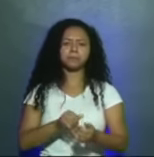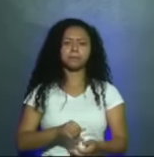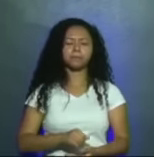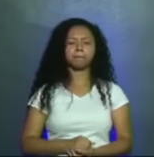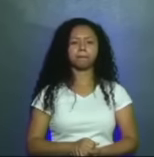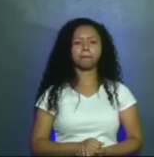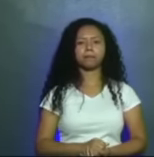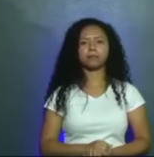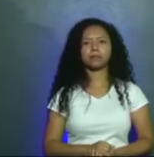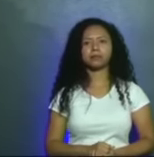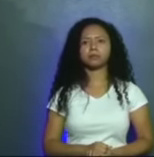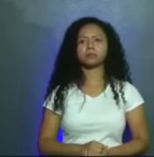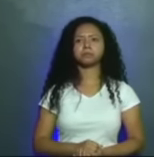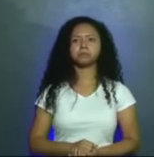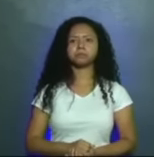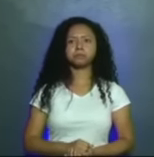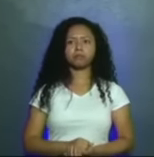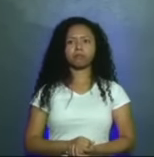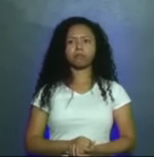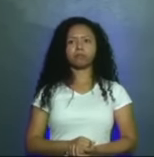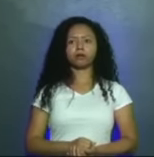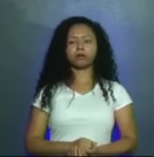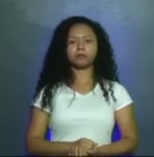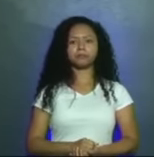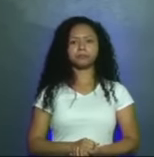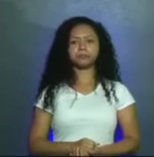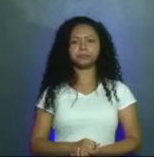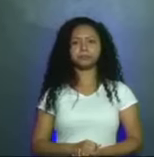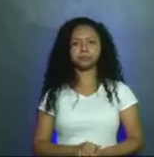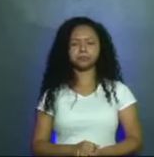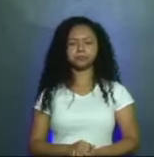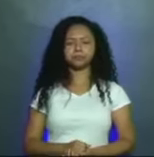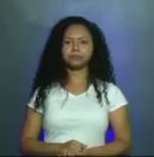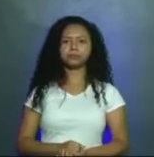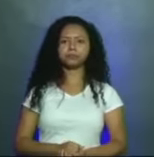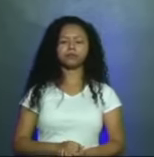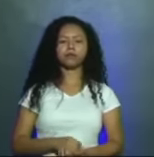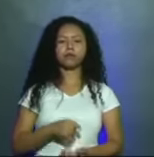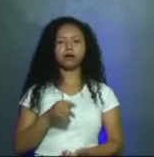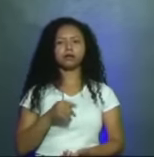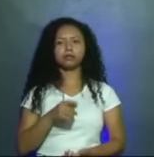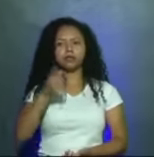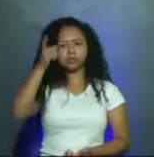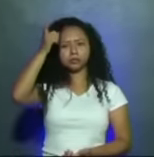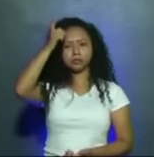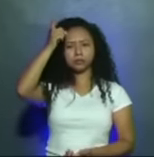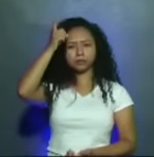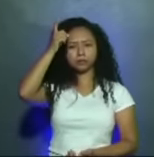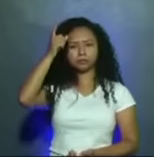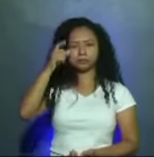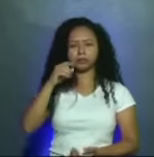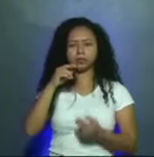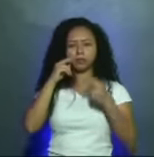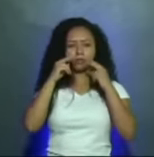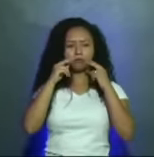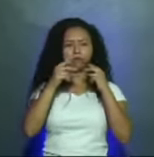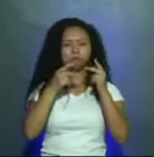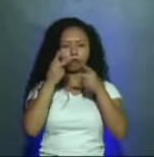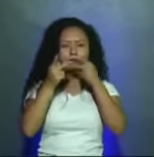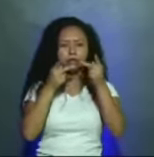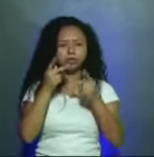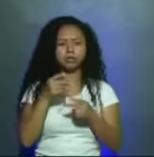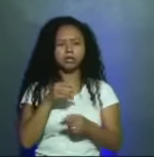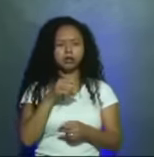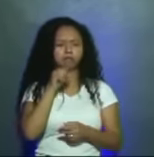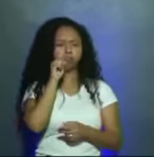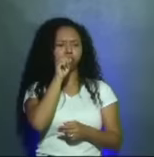perdão, o diabo, não deixa o diabo te condenar, se ele falar assim, ah não, você não merece, eu não mereço por mim,